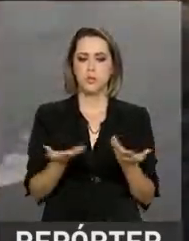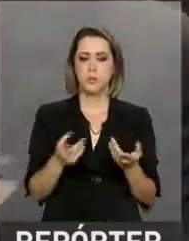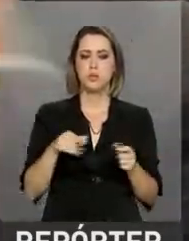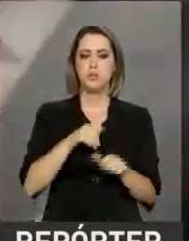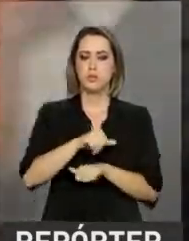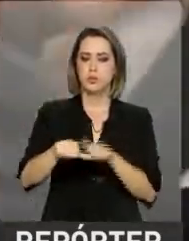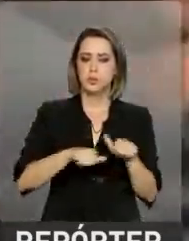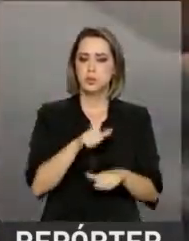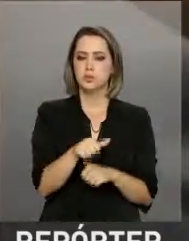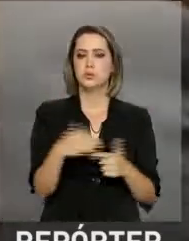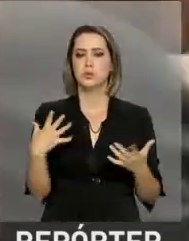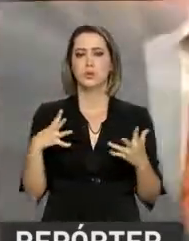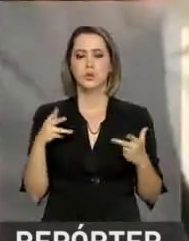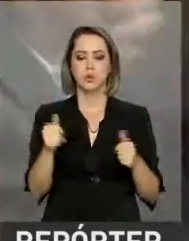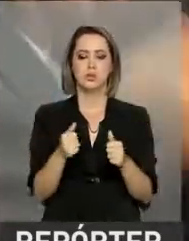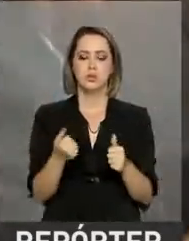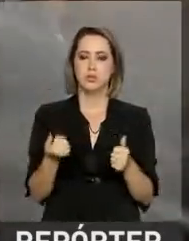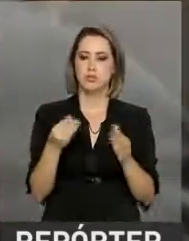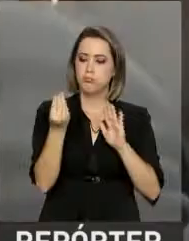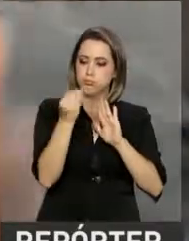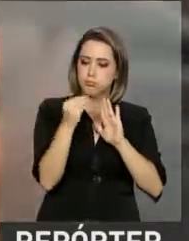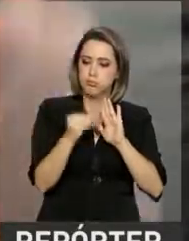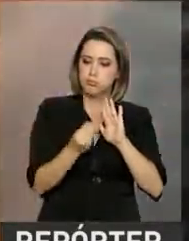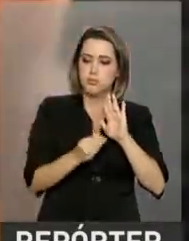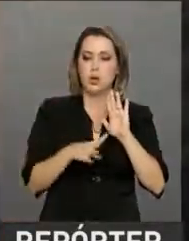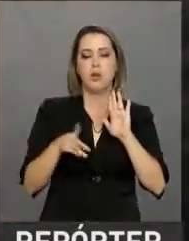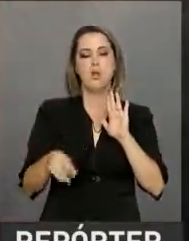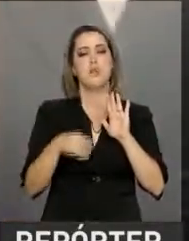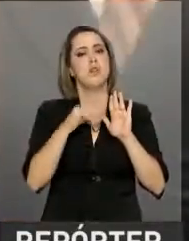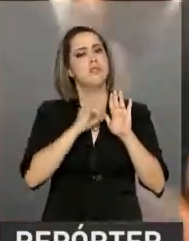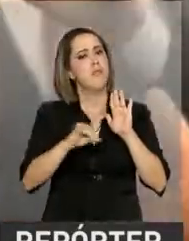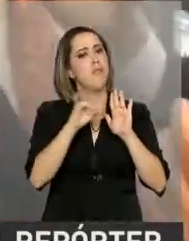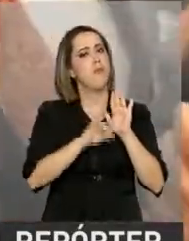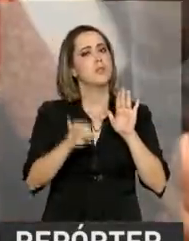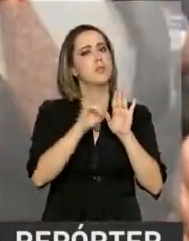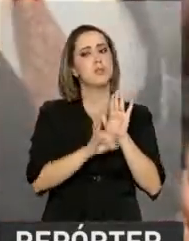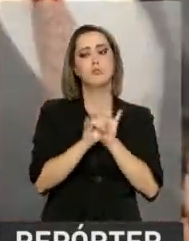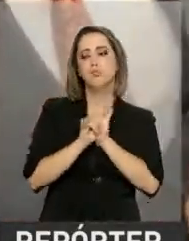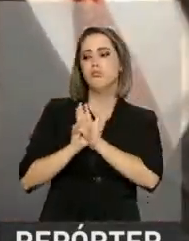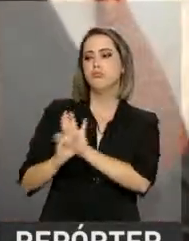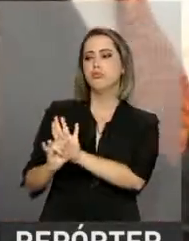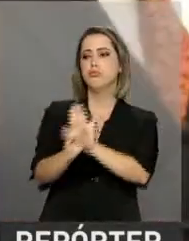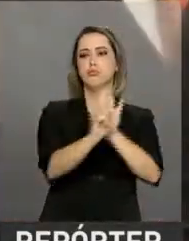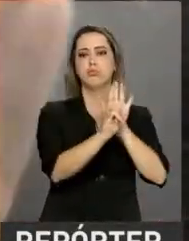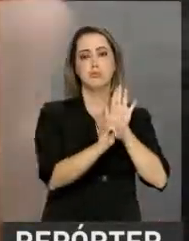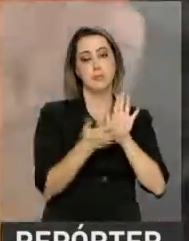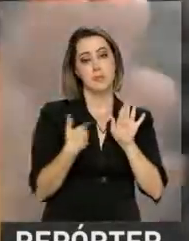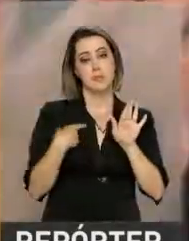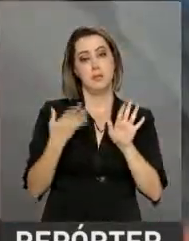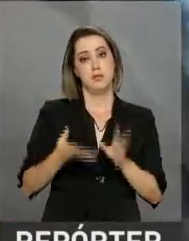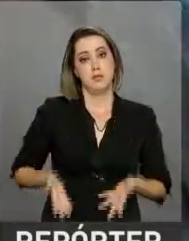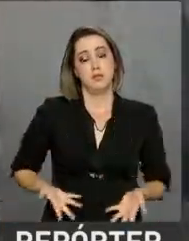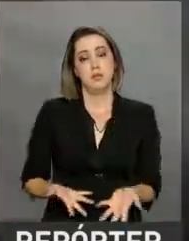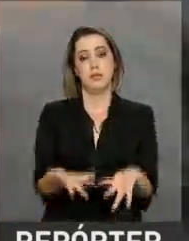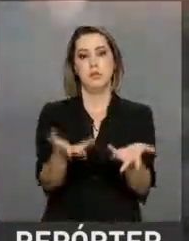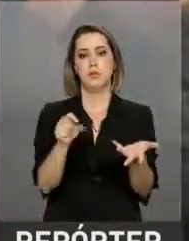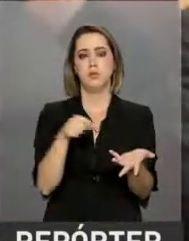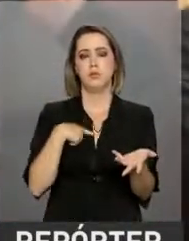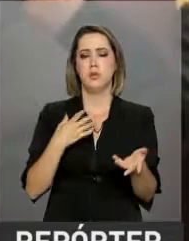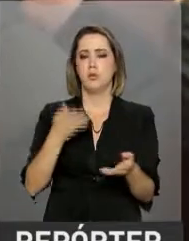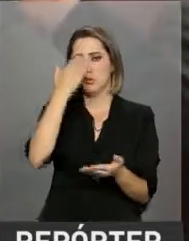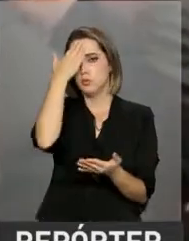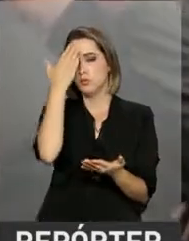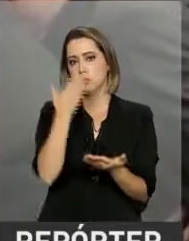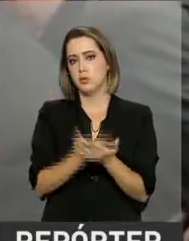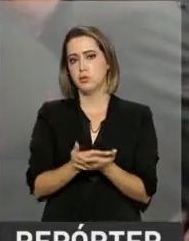esse conjunto de dados, de informações, gera uma